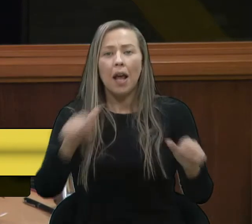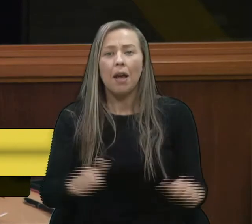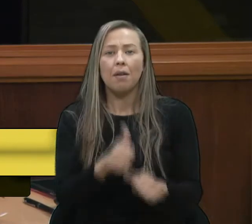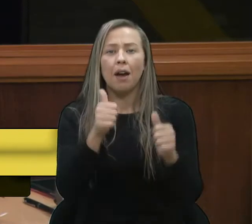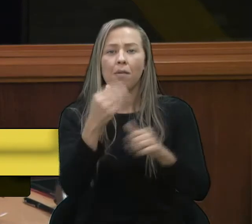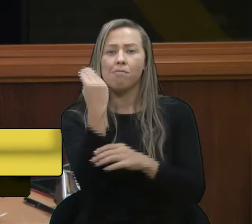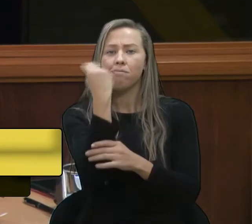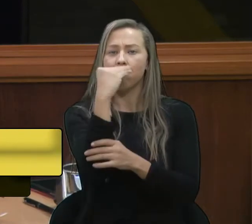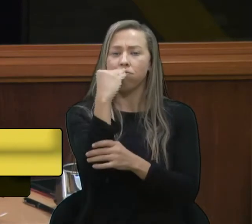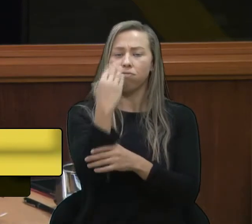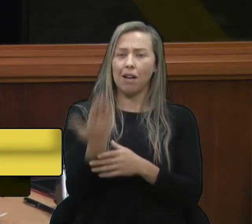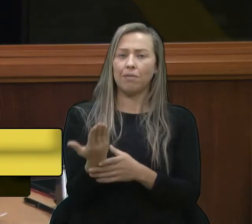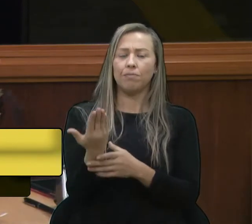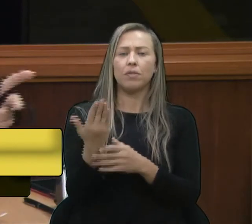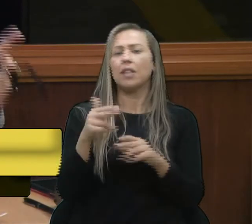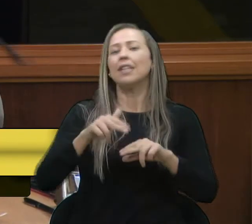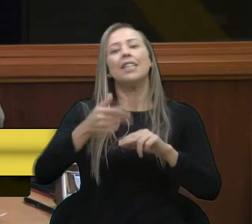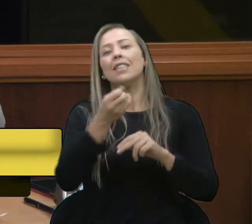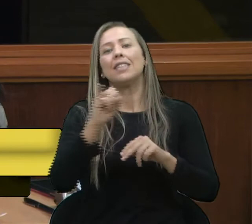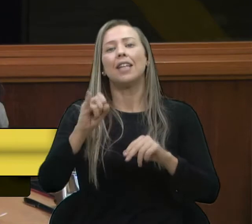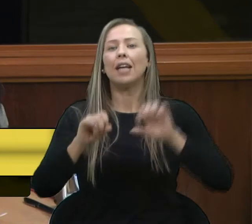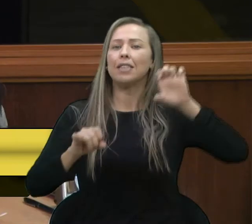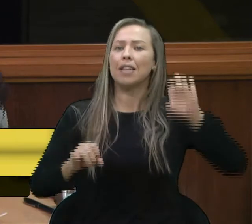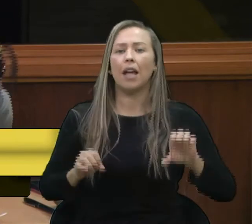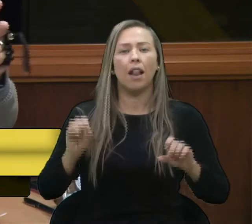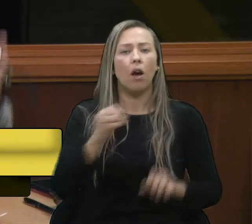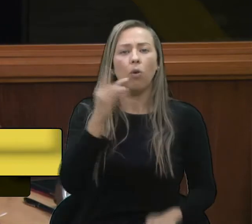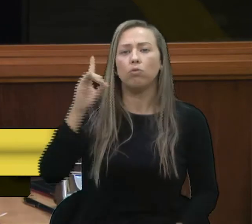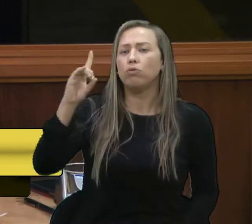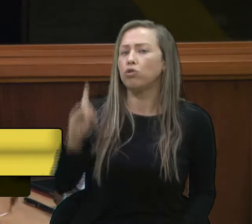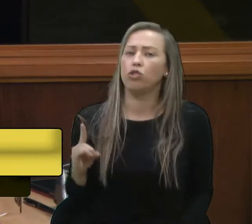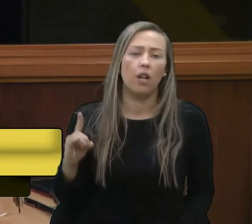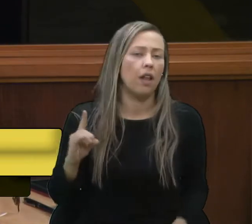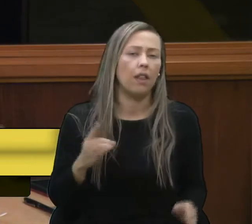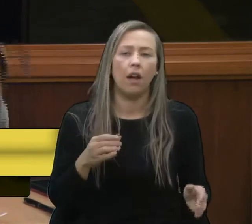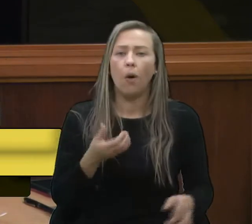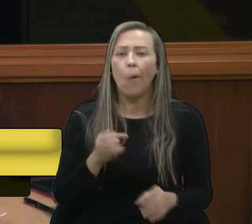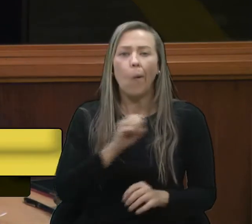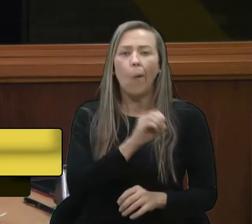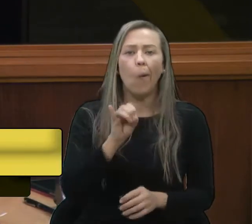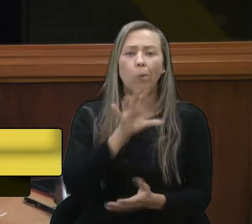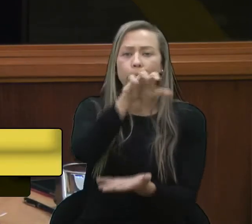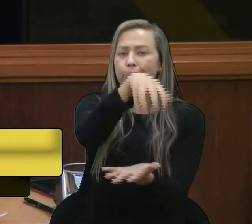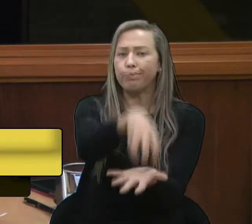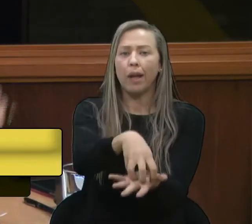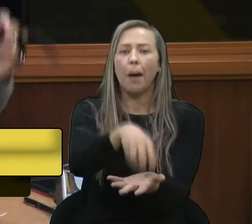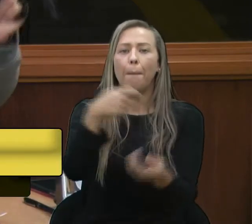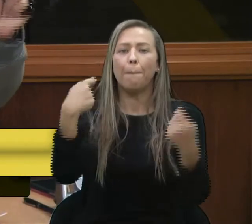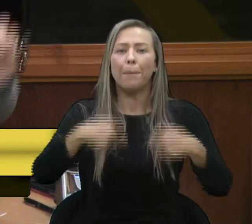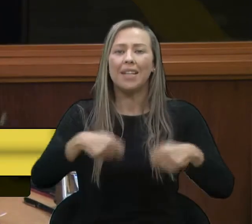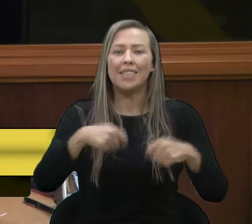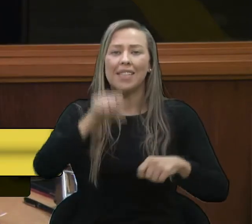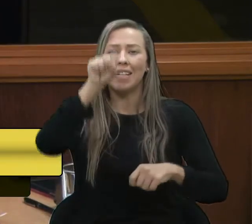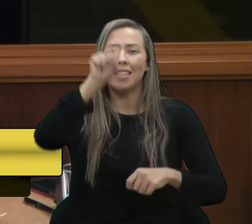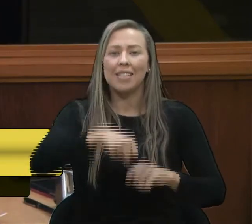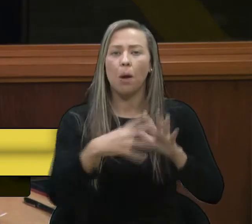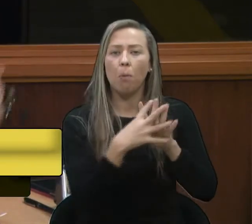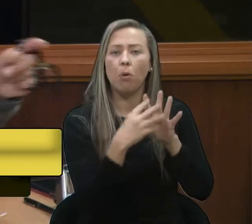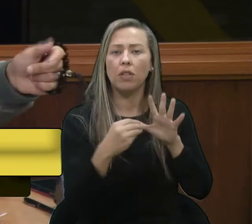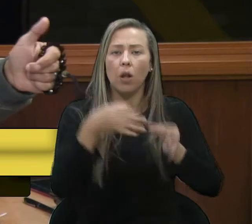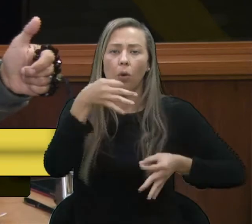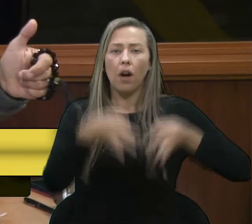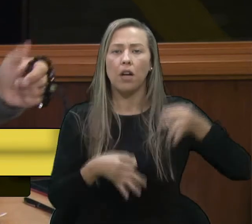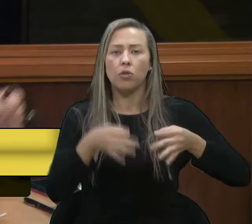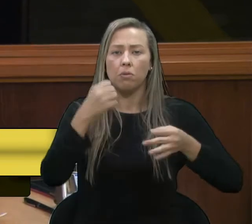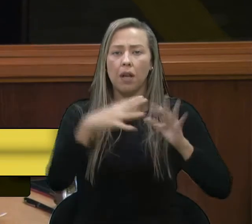manipulada. Então, independente se é esquerda ou direita, ou centro, ela tem que ser exemplo. A justiça tem que ser exemplo. Então,